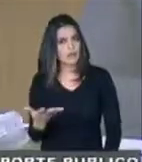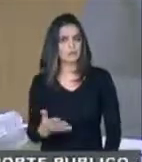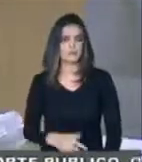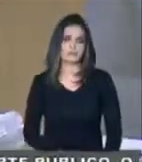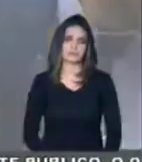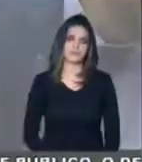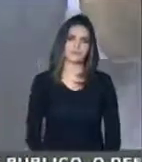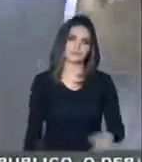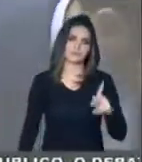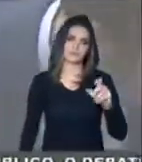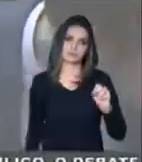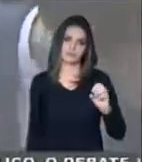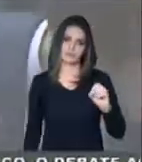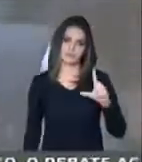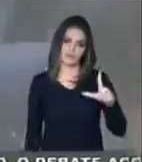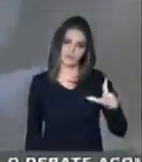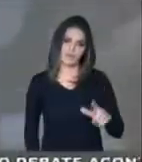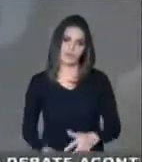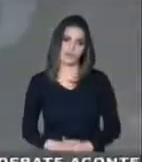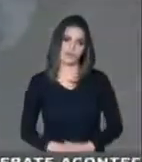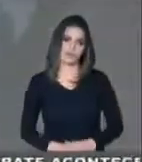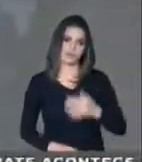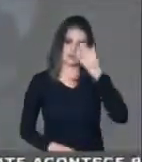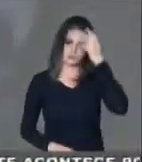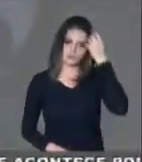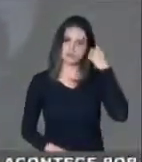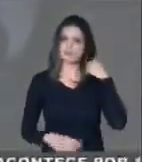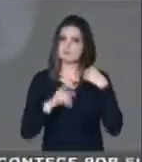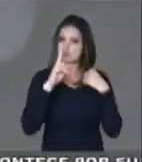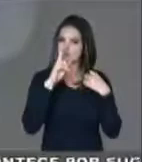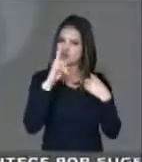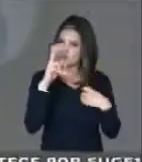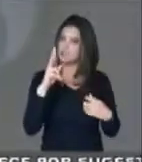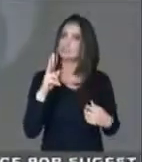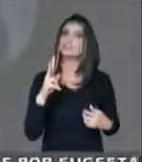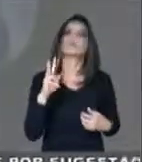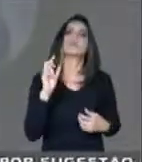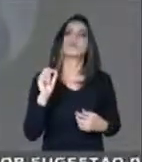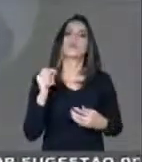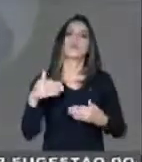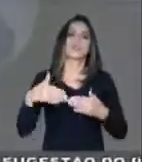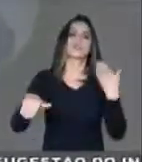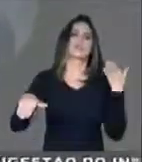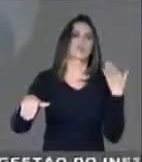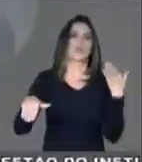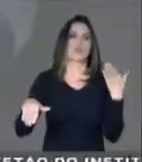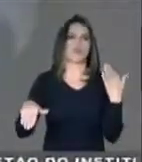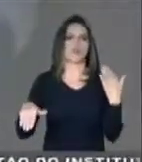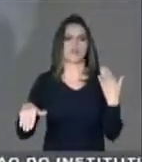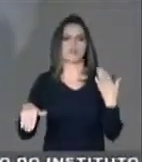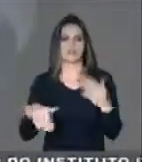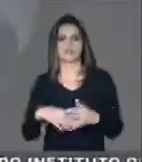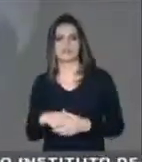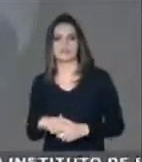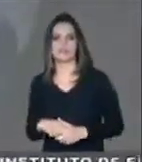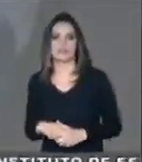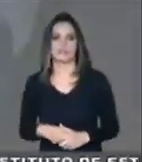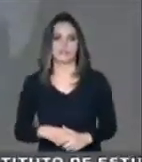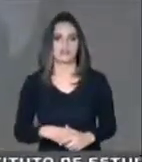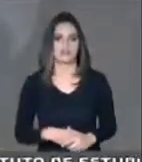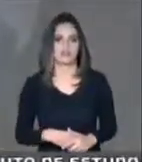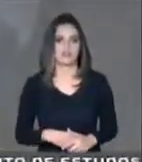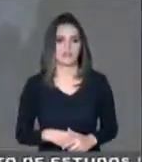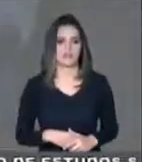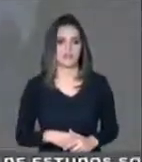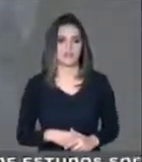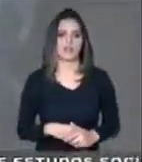Pessoal, presidente. Presidente, o pessoal se posicionou fortemente contra as mudanças na política de